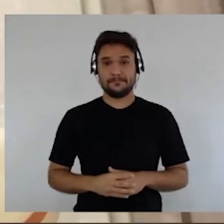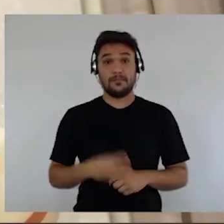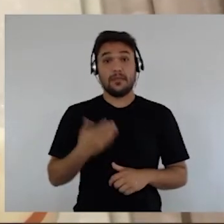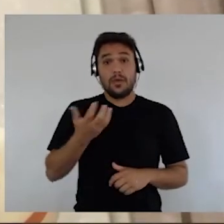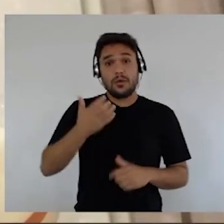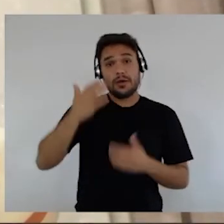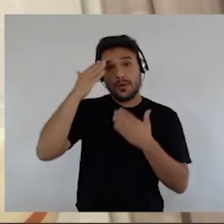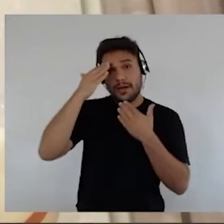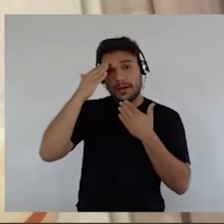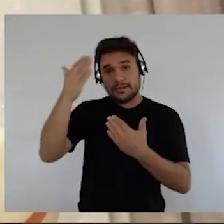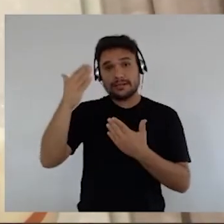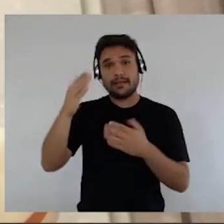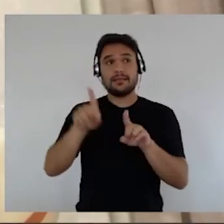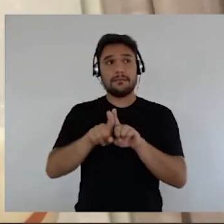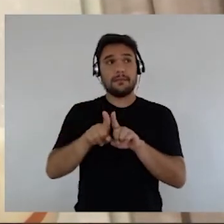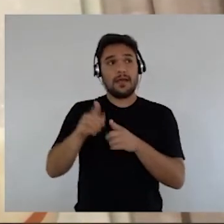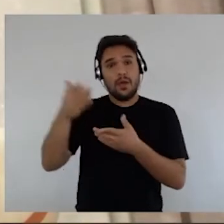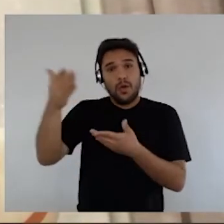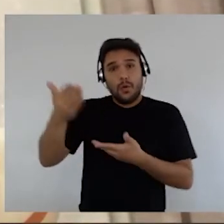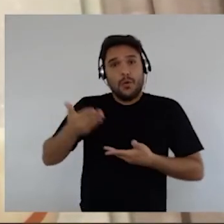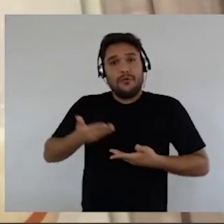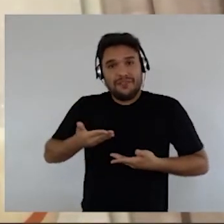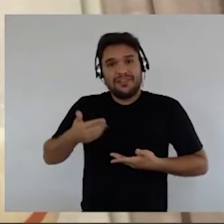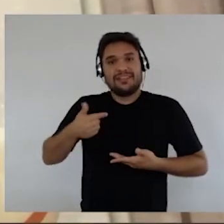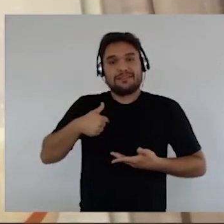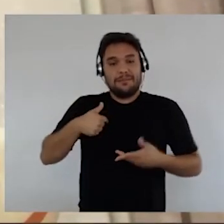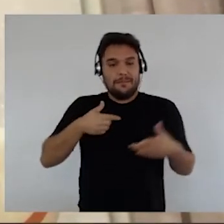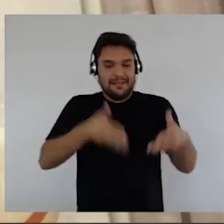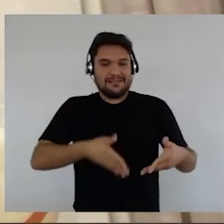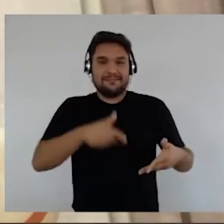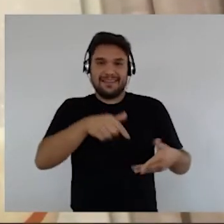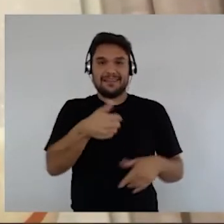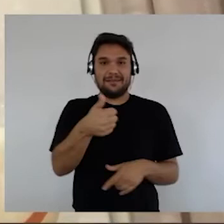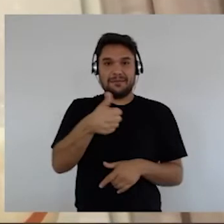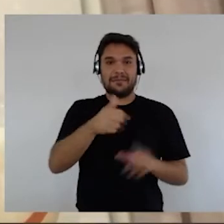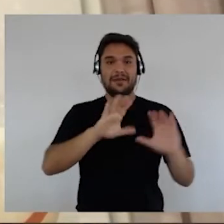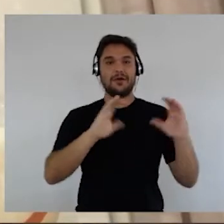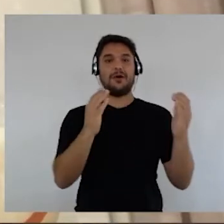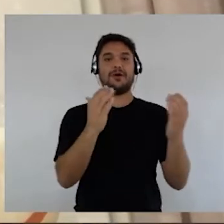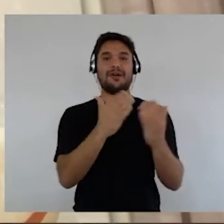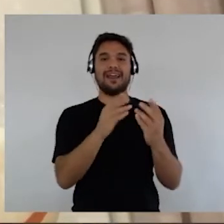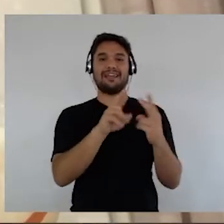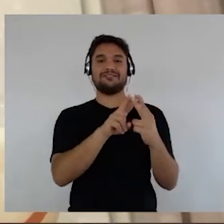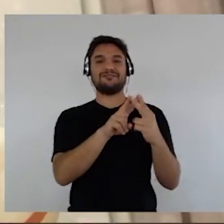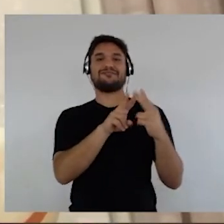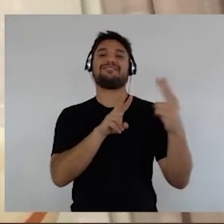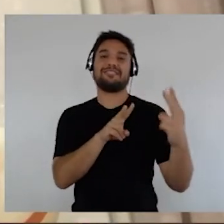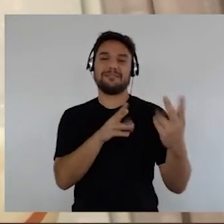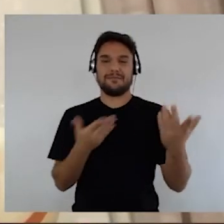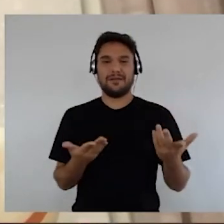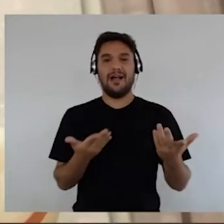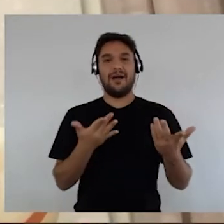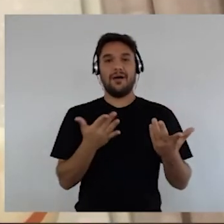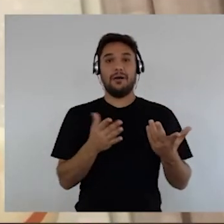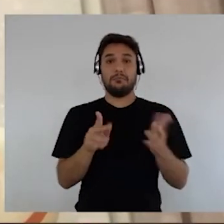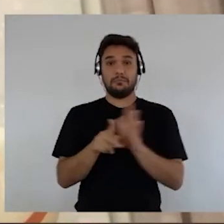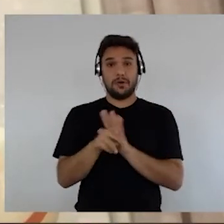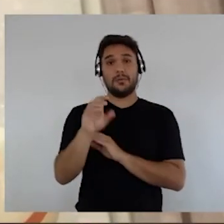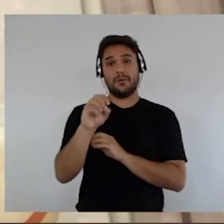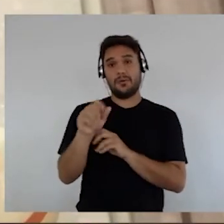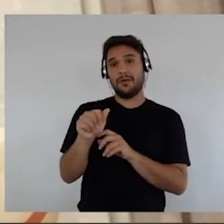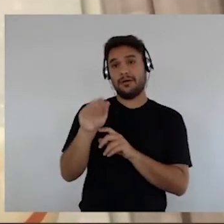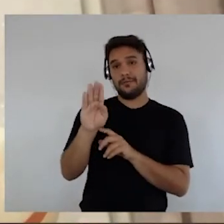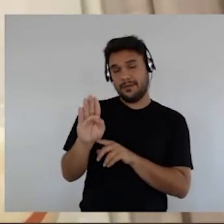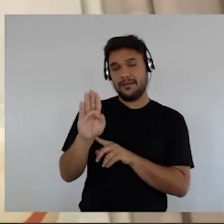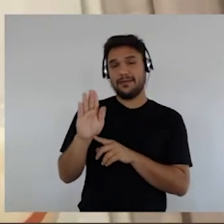Quero agradecer o convite que me foi formulado para participar desse primeiro congresso digital promovido pela Ordem dos Advogados.